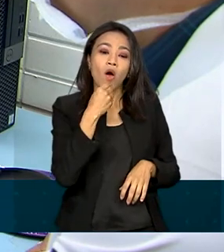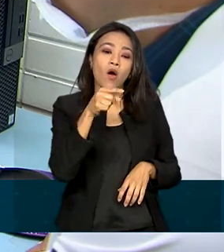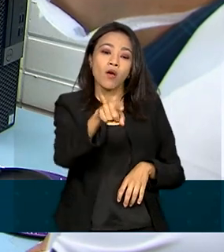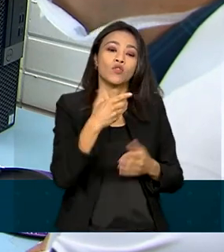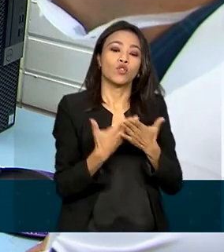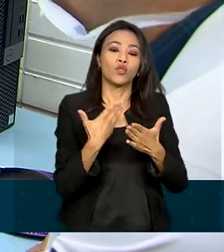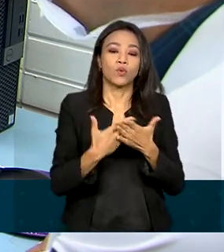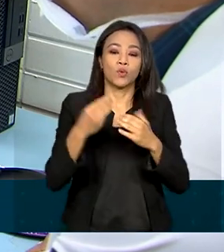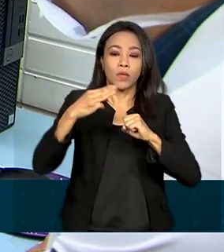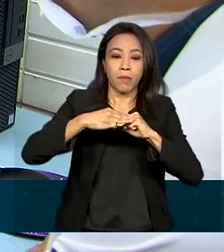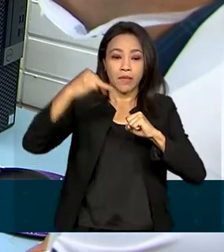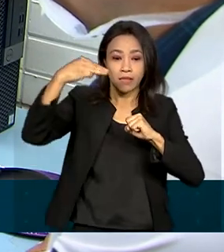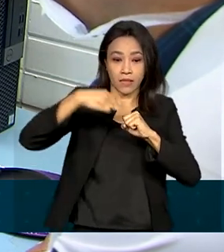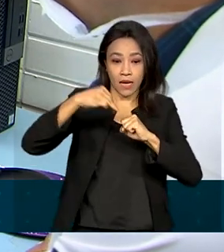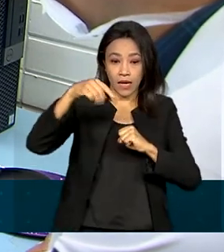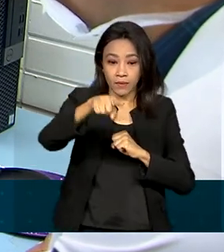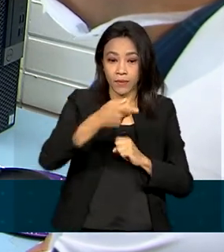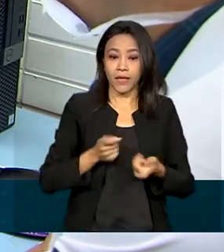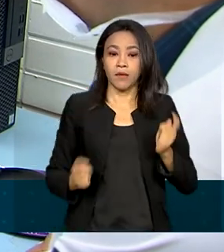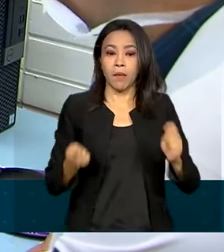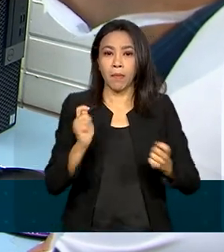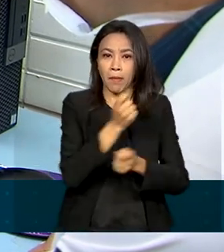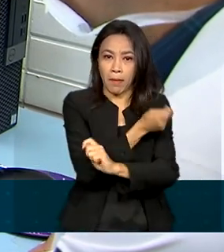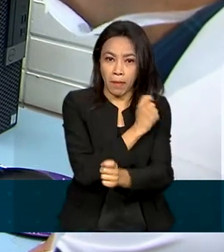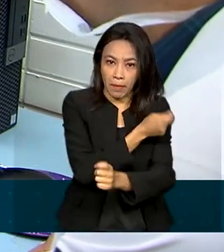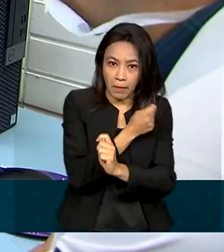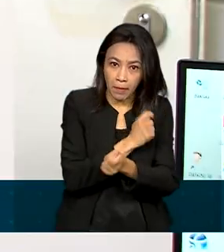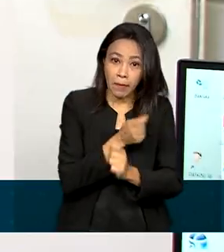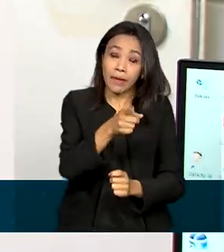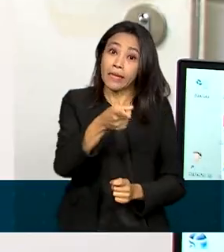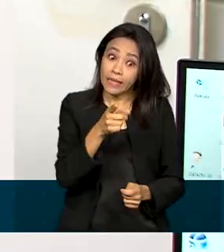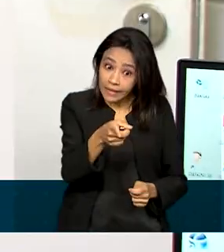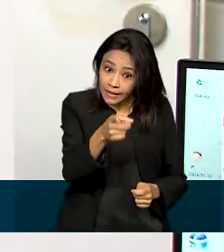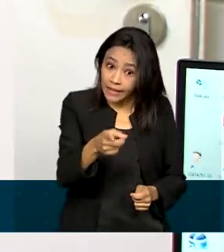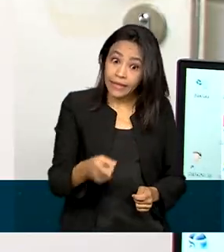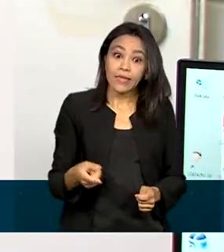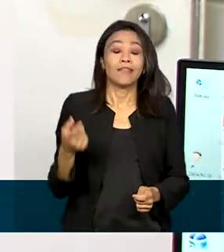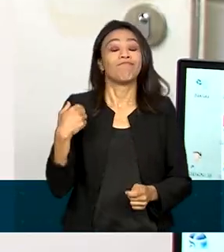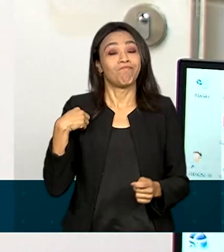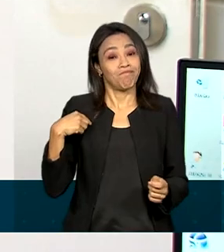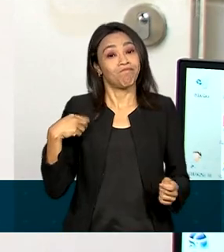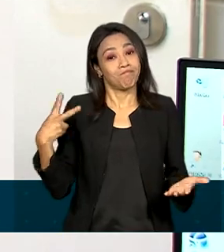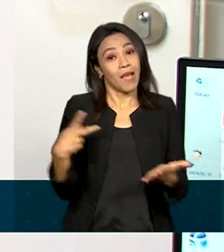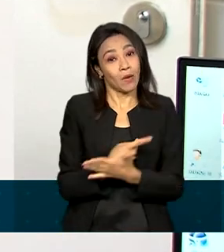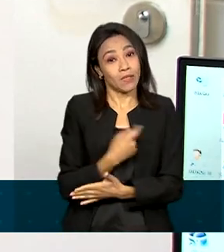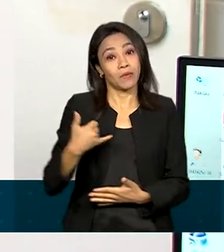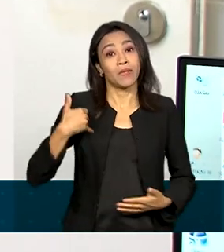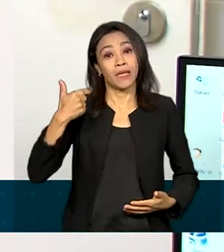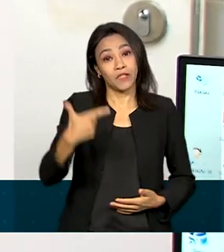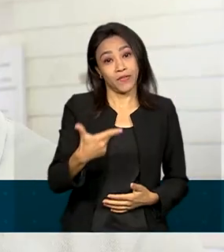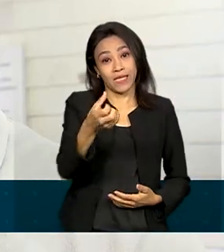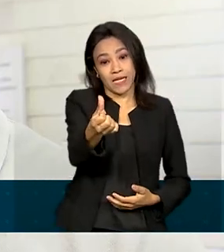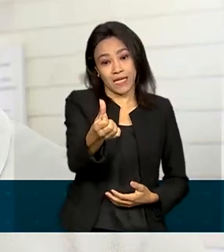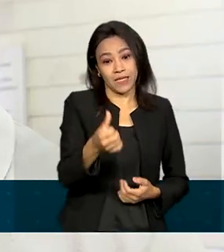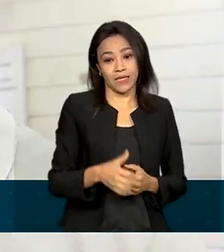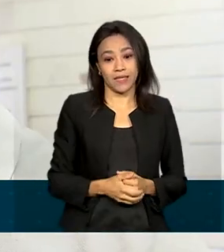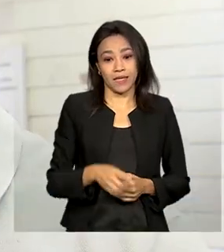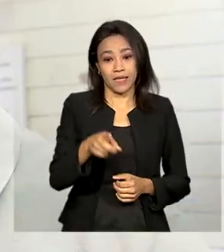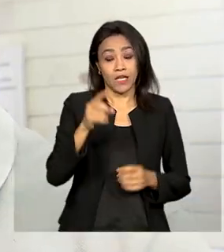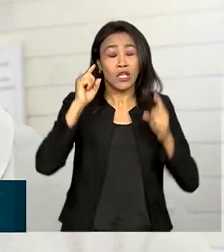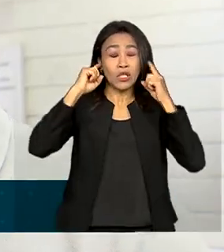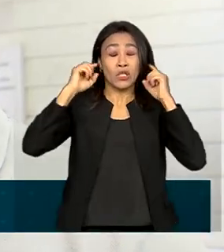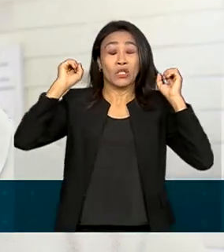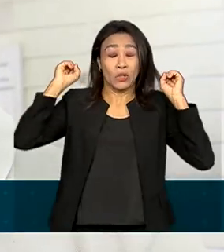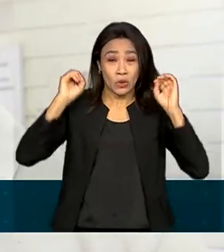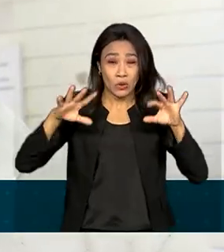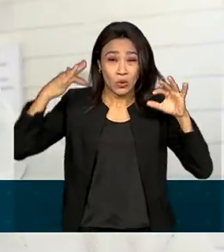médica. Era baterista e abusou dos tímpanos. A conta chegou aos 26 anos. O ouvido está doendo